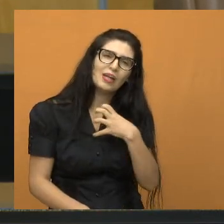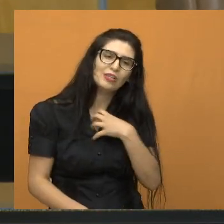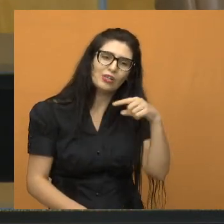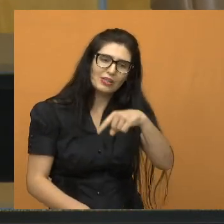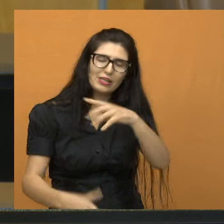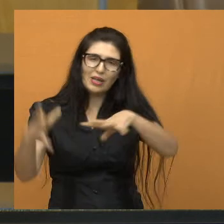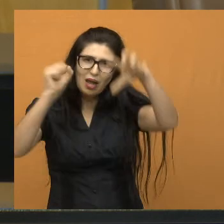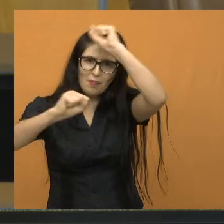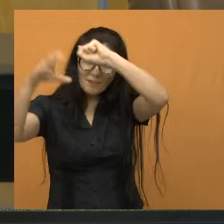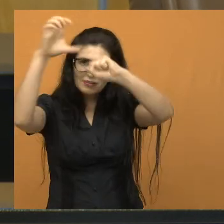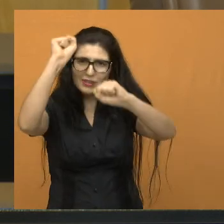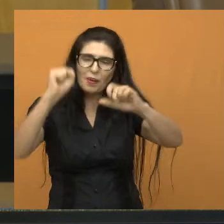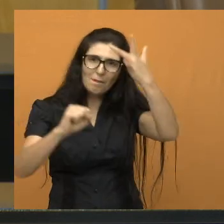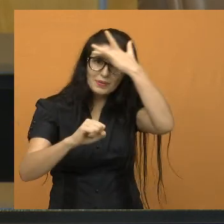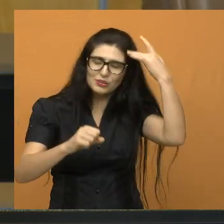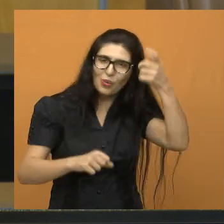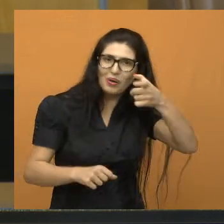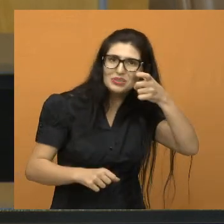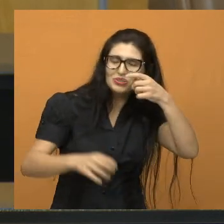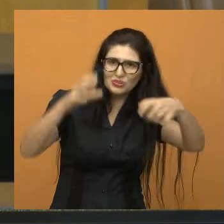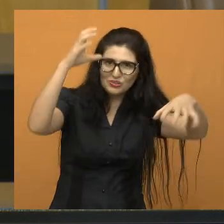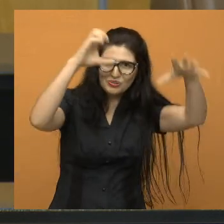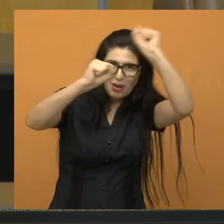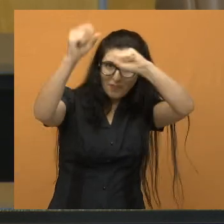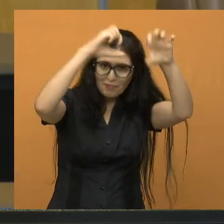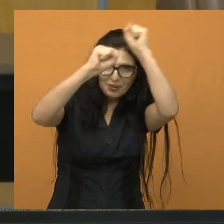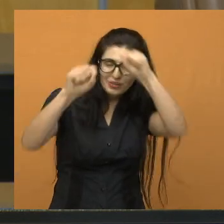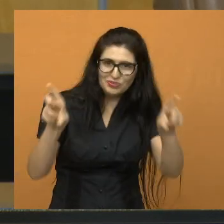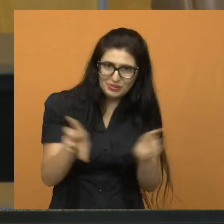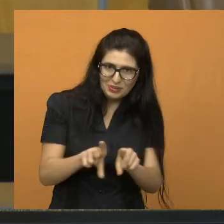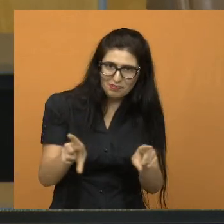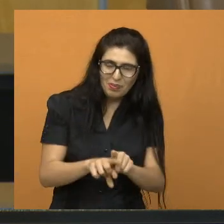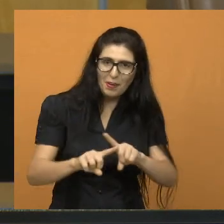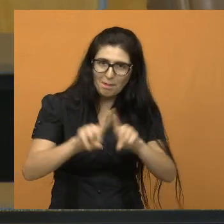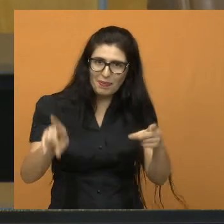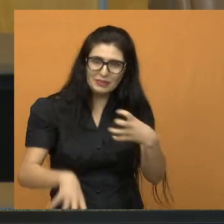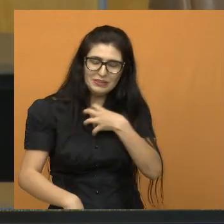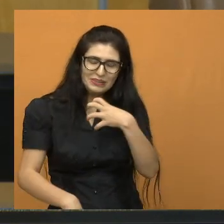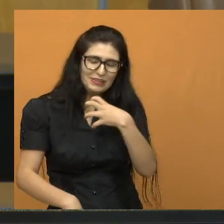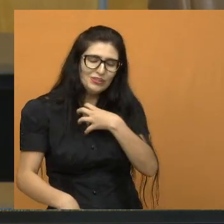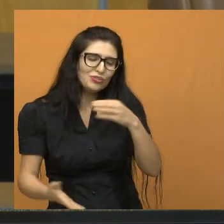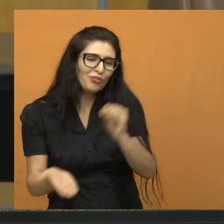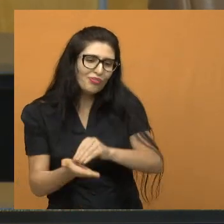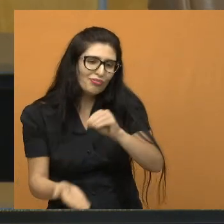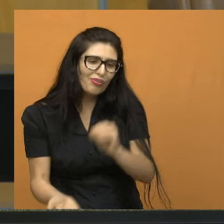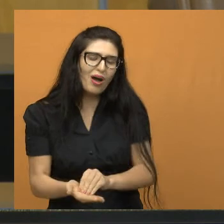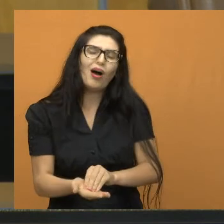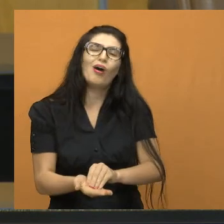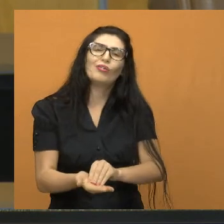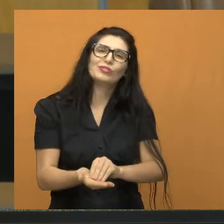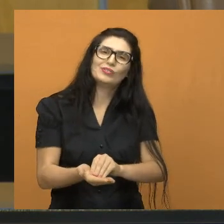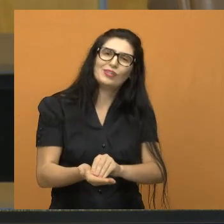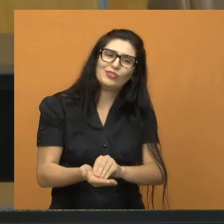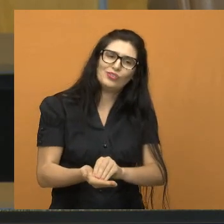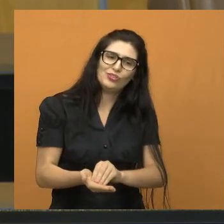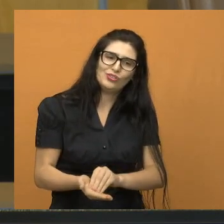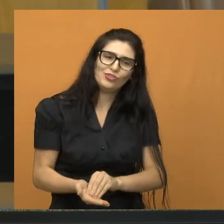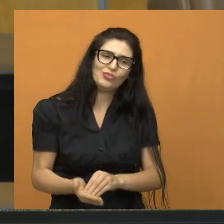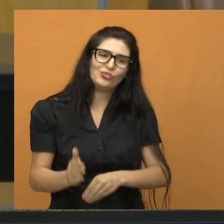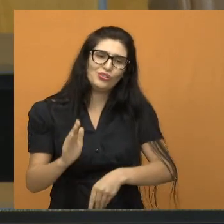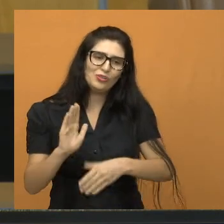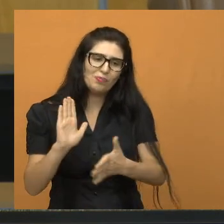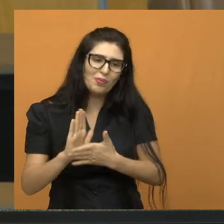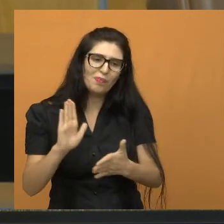quem está assistindo está aprendendo também, mas eu sinto muita falta das pastorais sociais, junto,